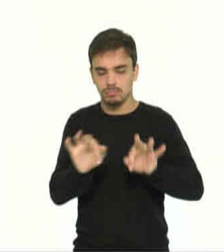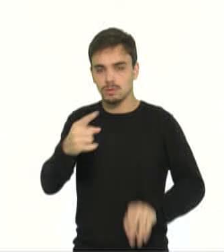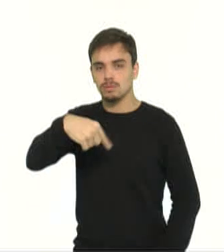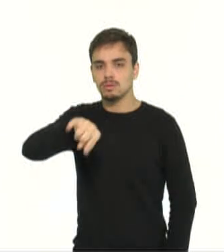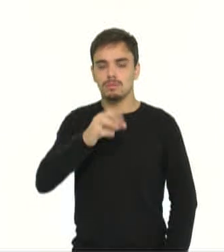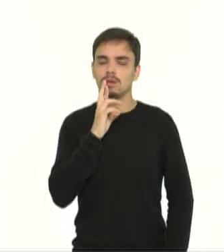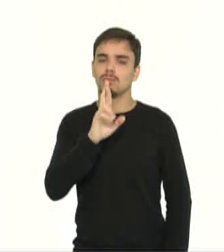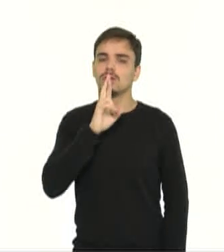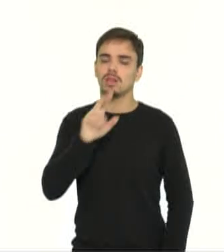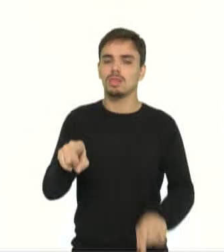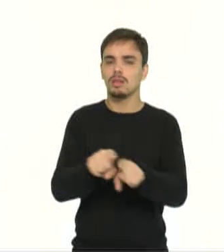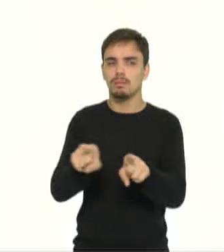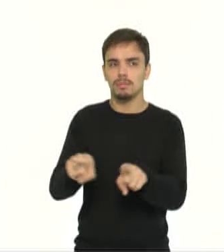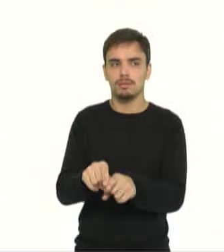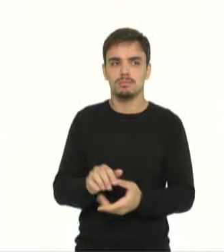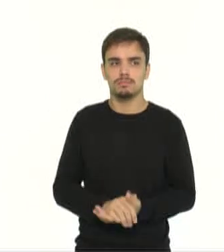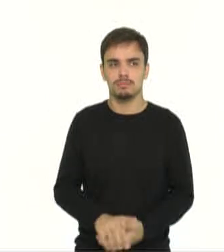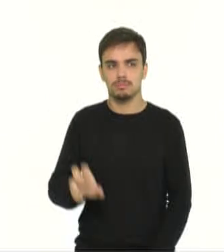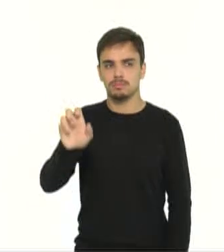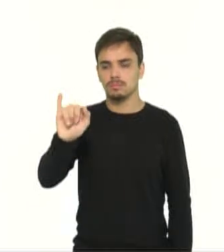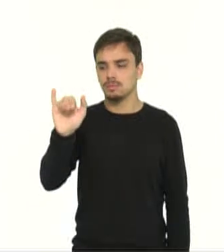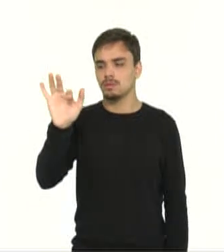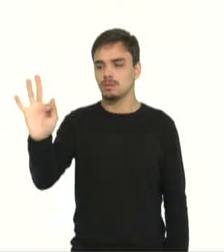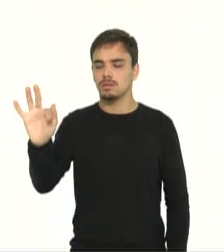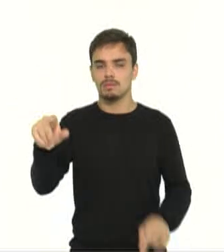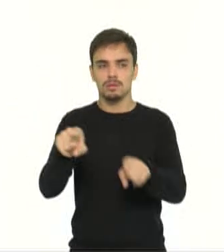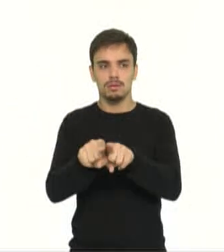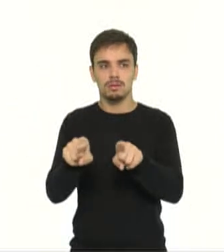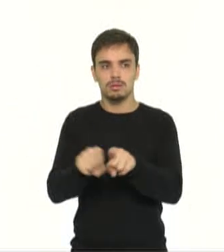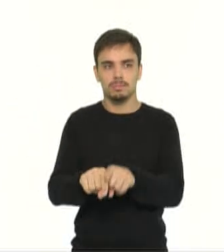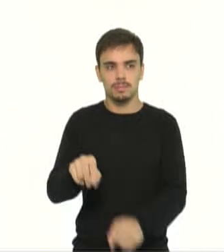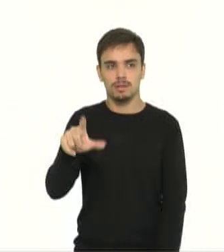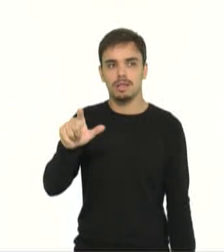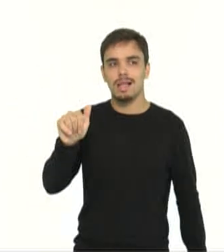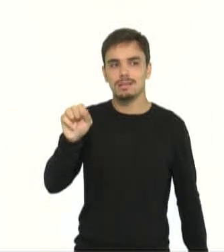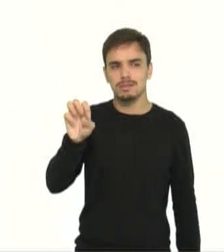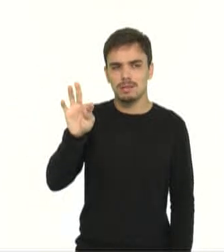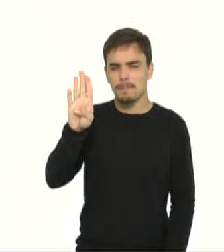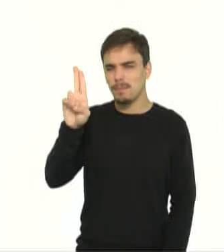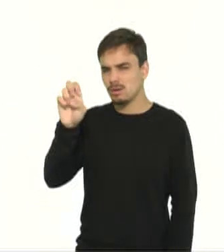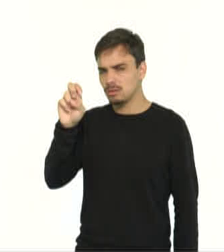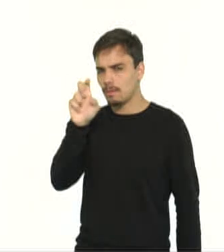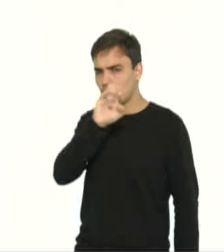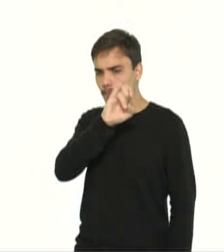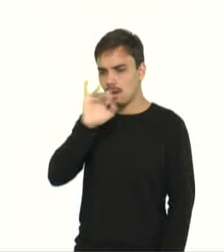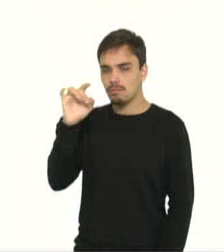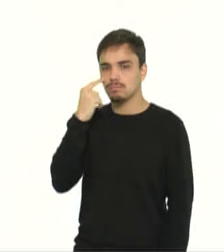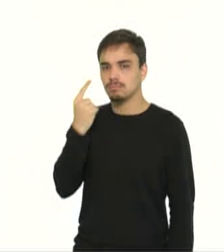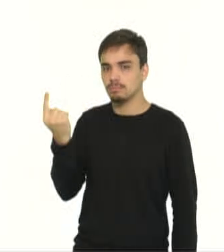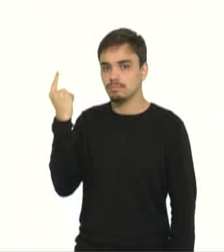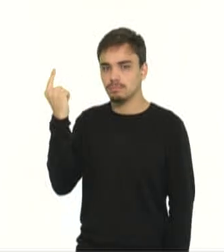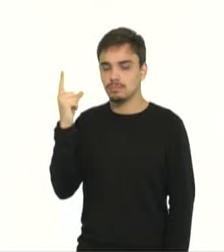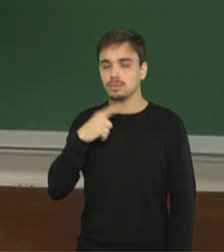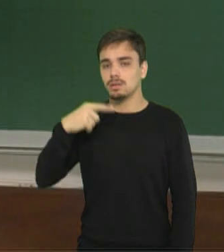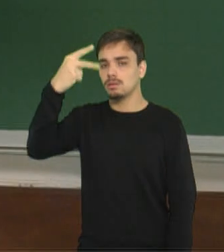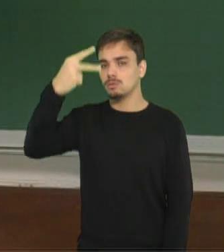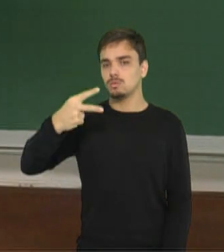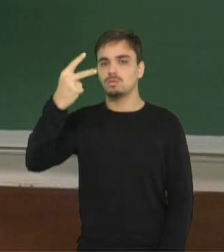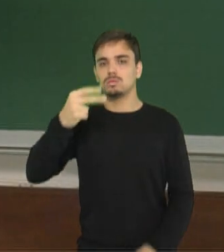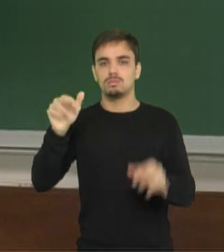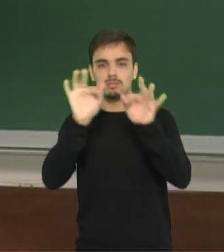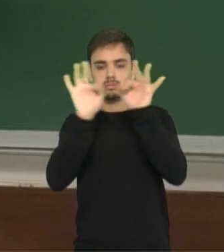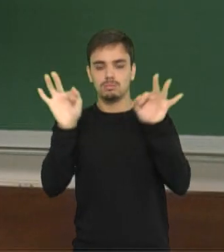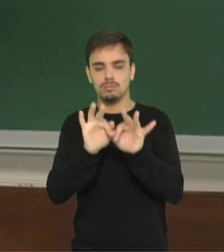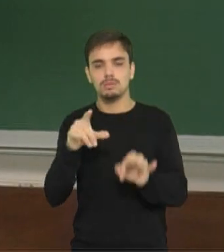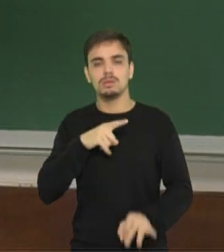vão responder. If e last but not least are used in the text to express. Essas duas linking